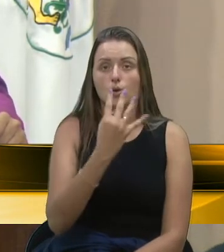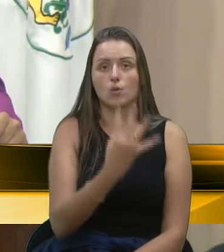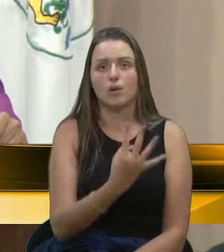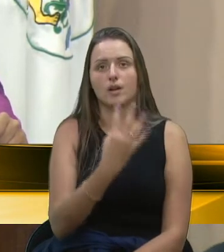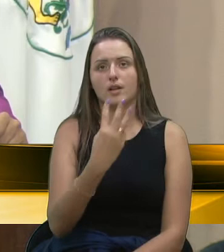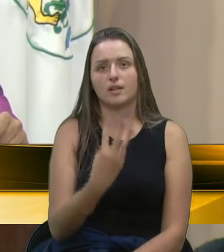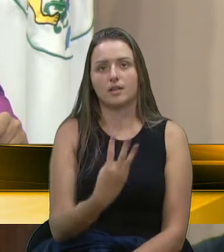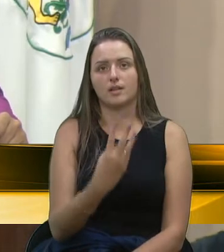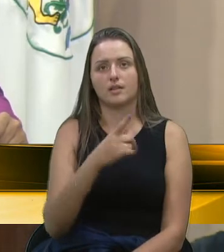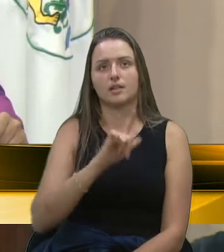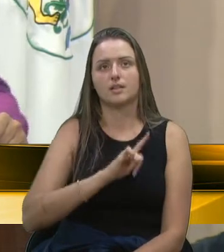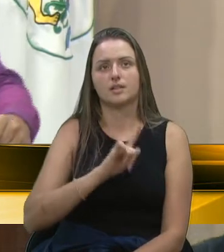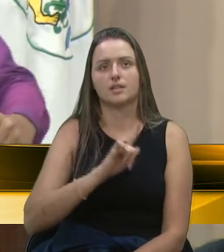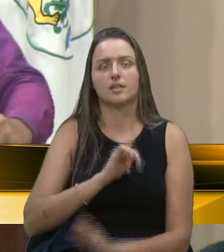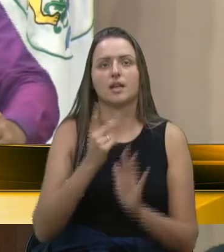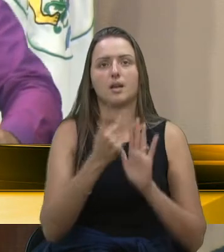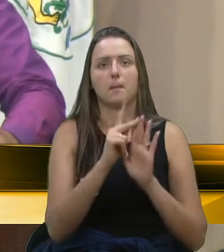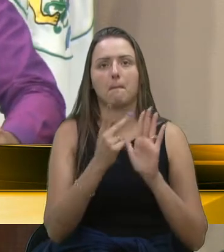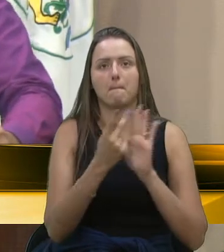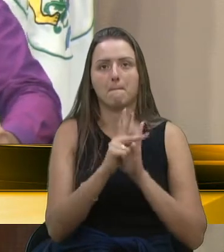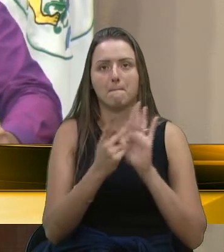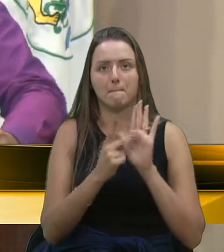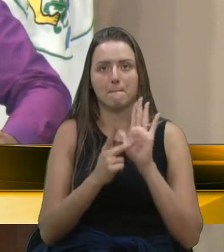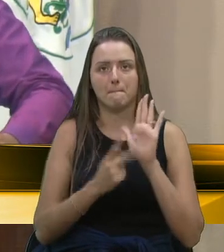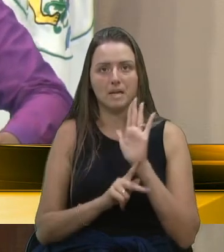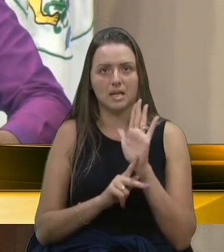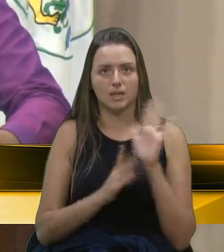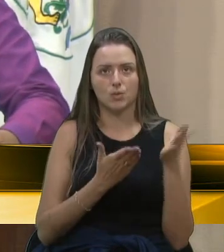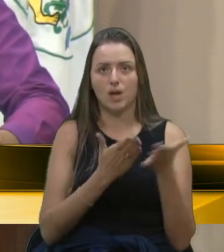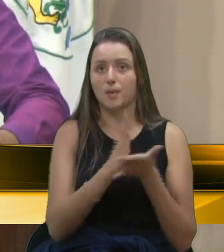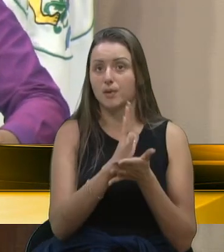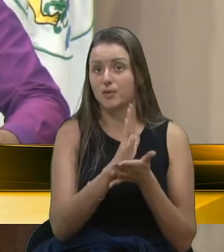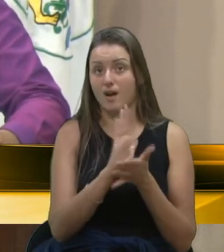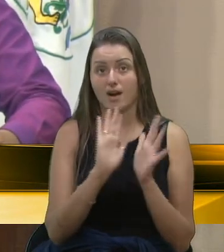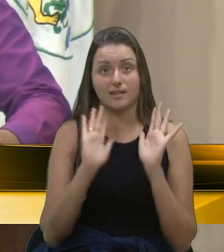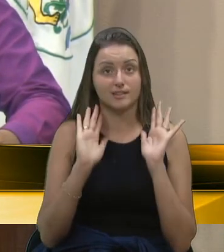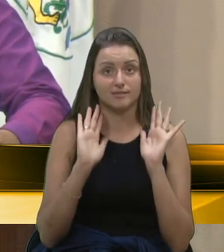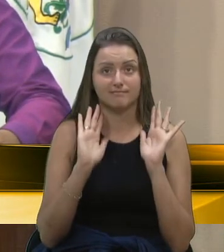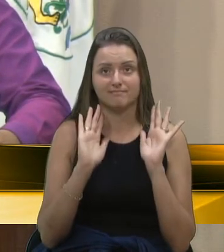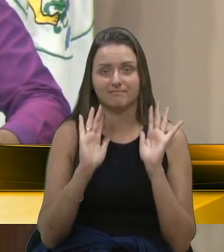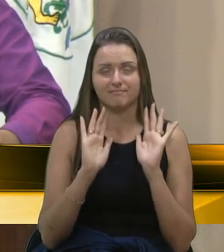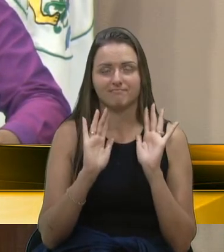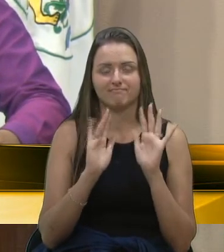43 possuem o plano de contingenciamento aprovado.